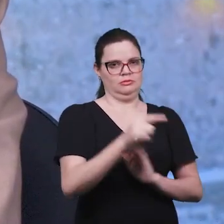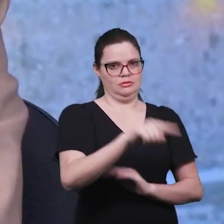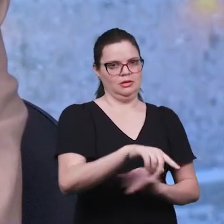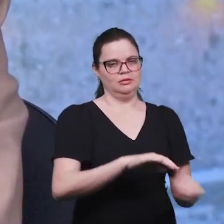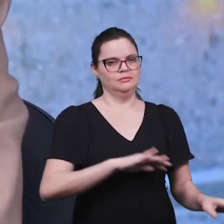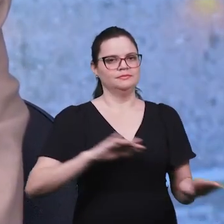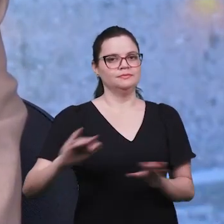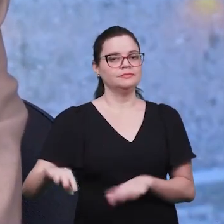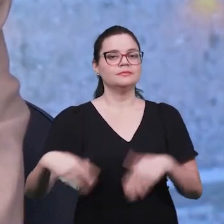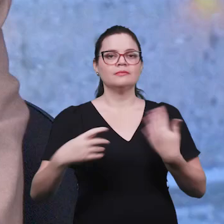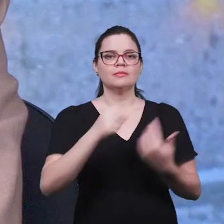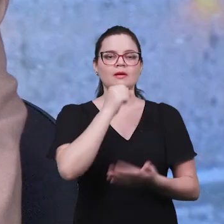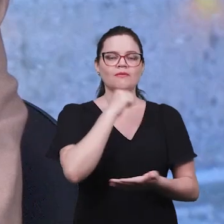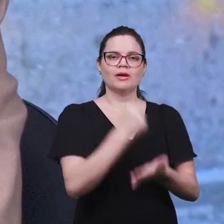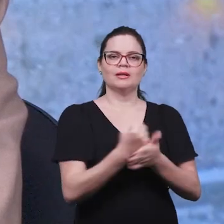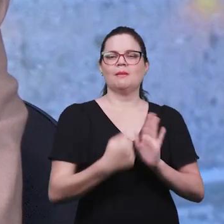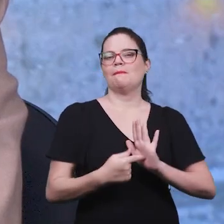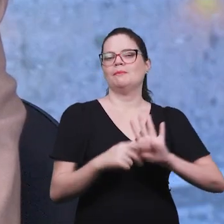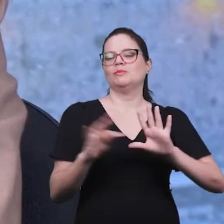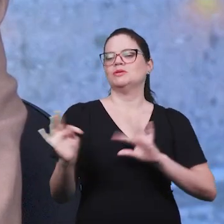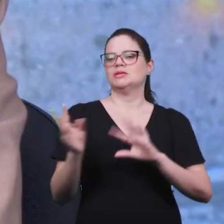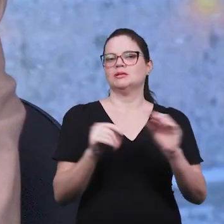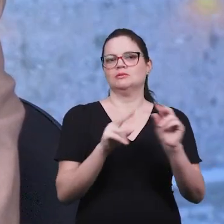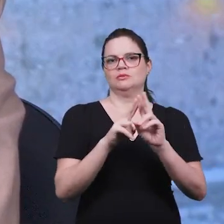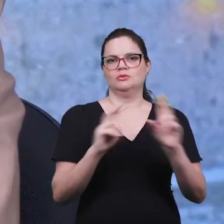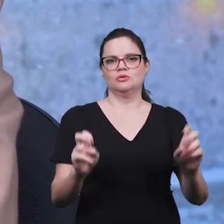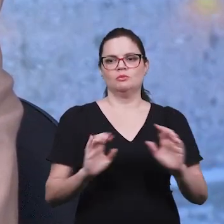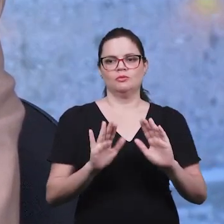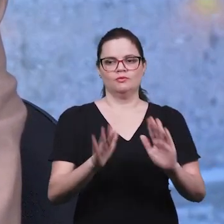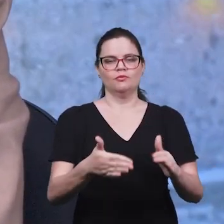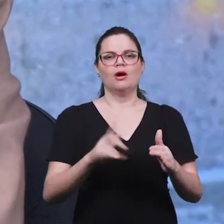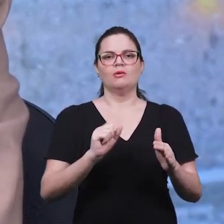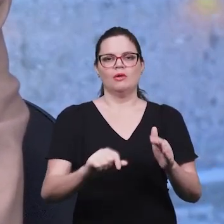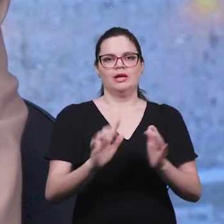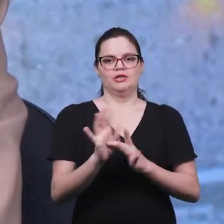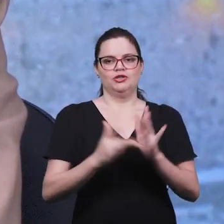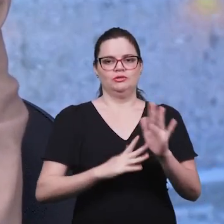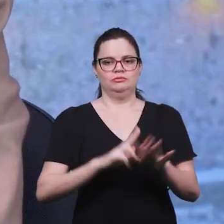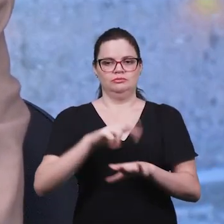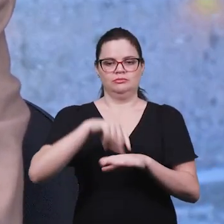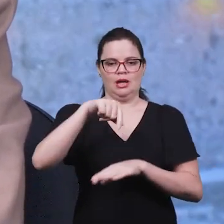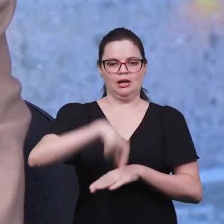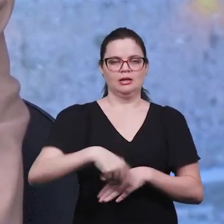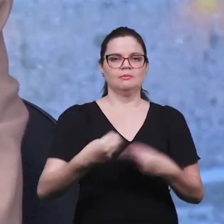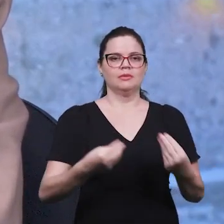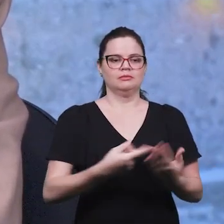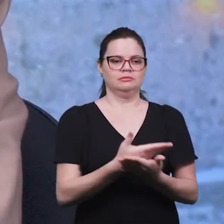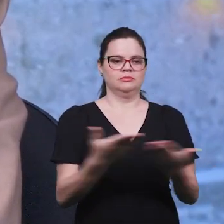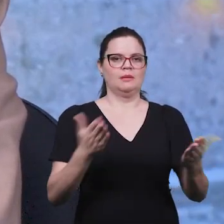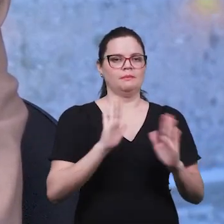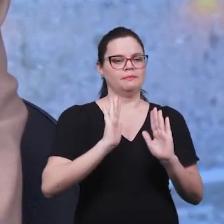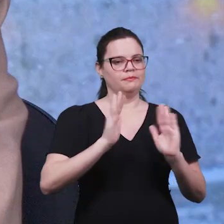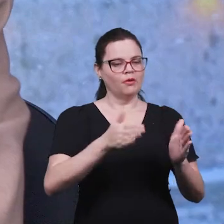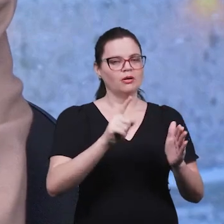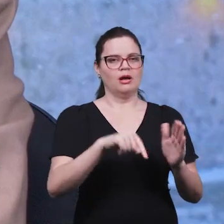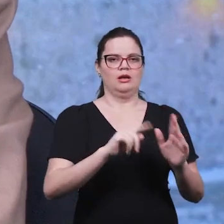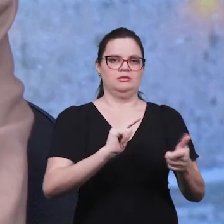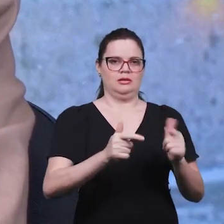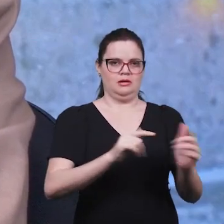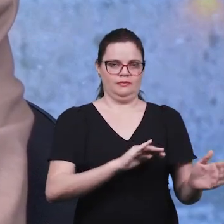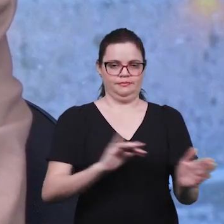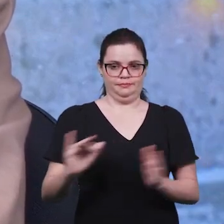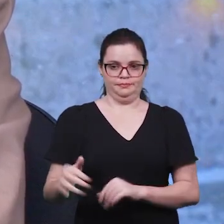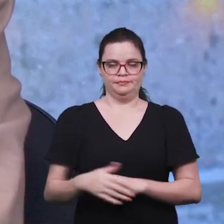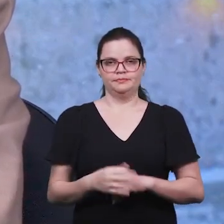é sobre isso que nós vamos falar nesse episódio. Vamos fazer uma contextualização, inicialmente, mostrando a figura